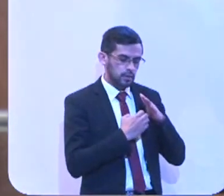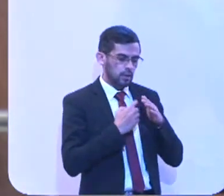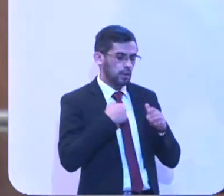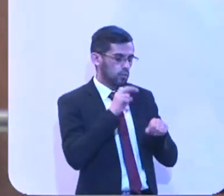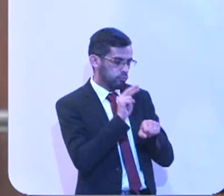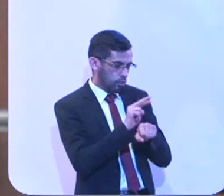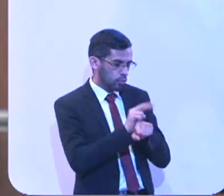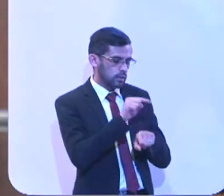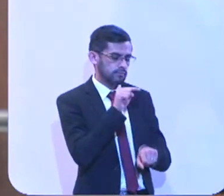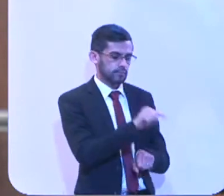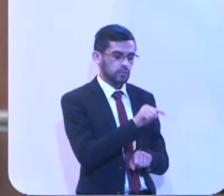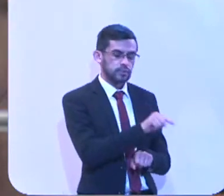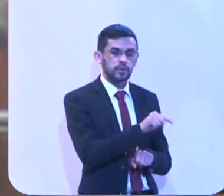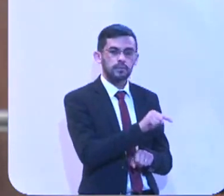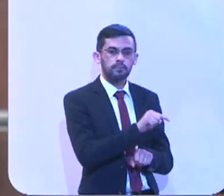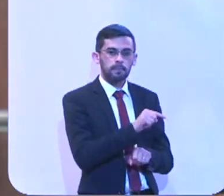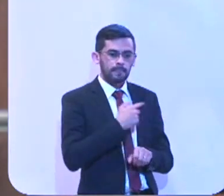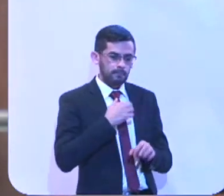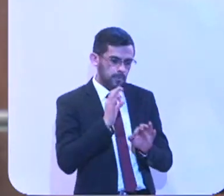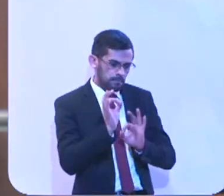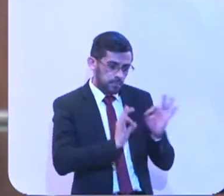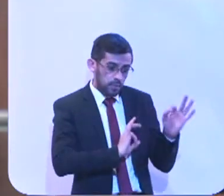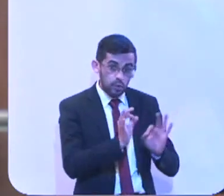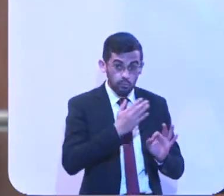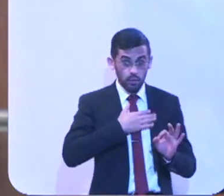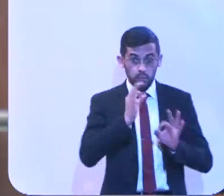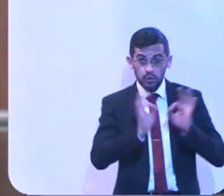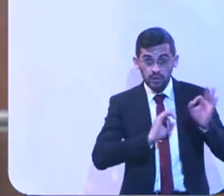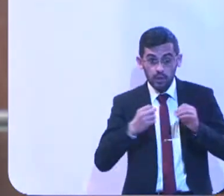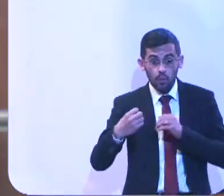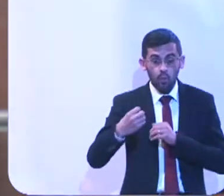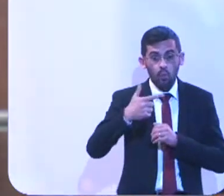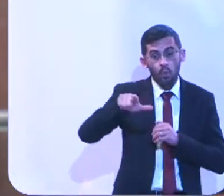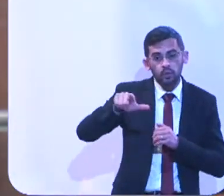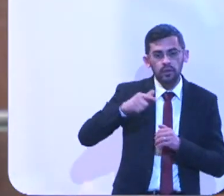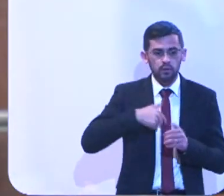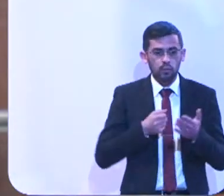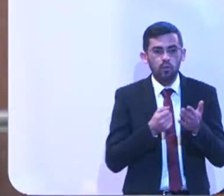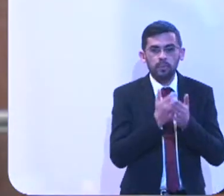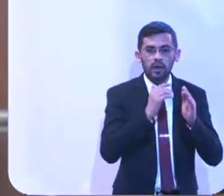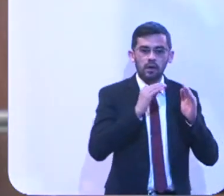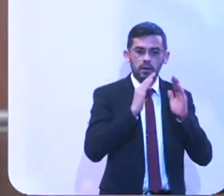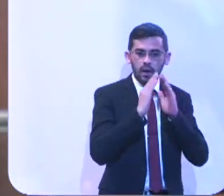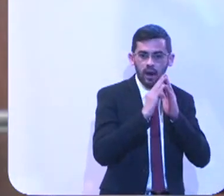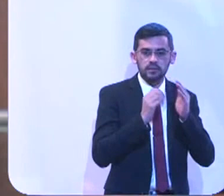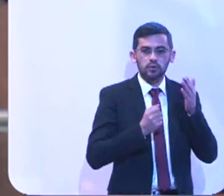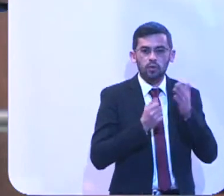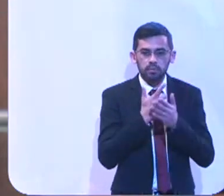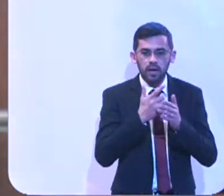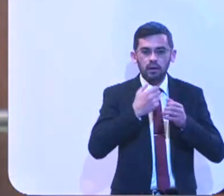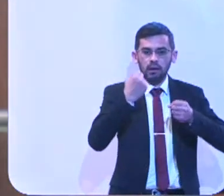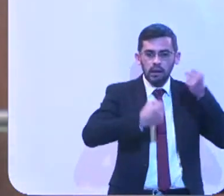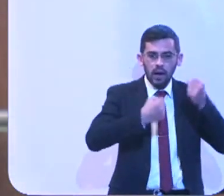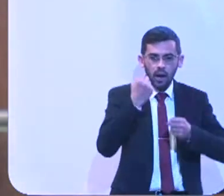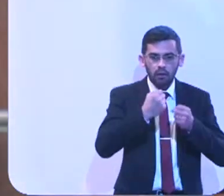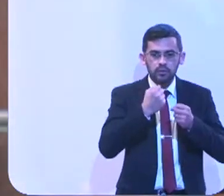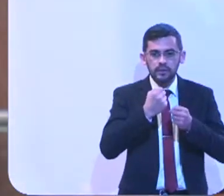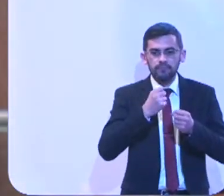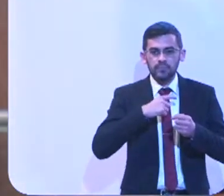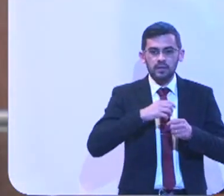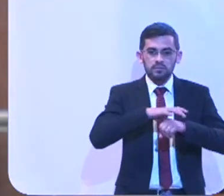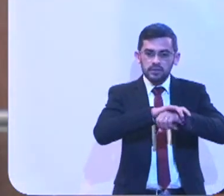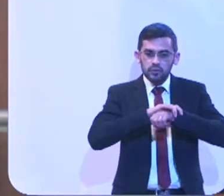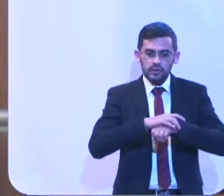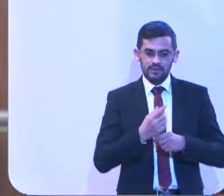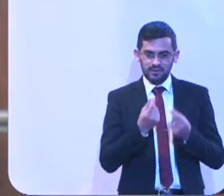vou cuidar de você. O meu projeto era outro, eu queria comprar a minha casa, comprar o meu carro, me estabelecer financeiramente para depois ir para